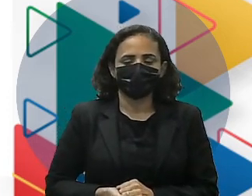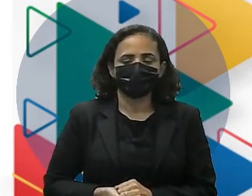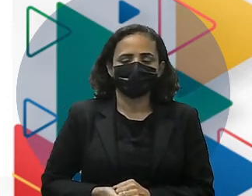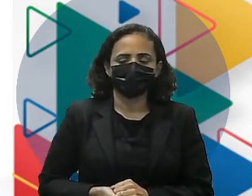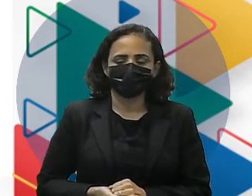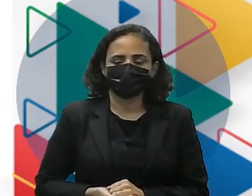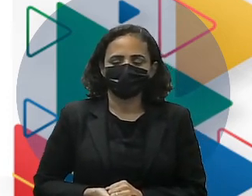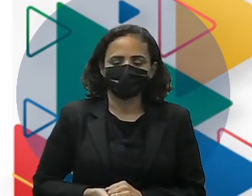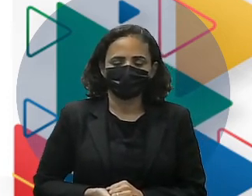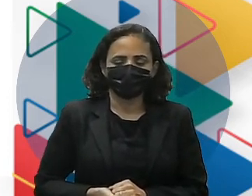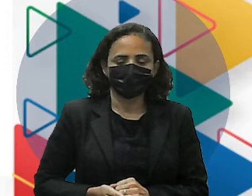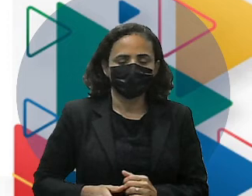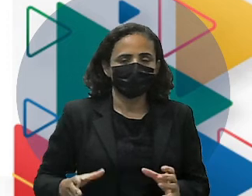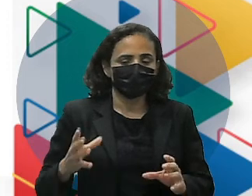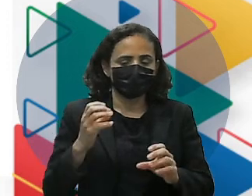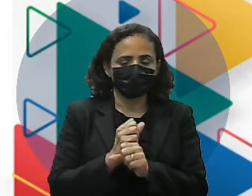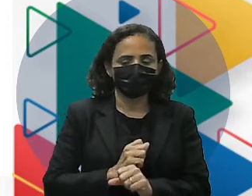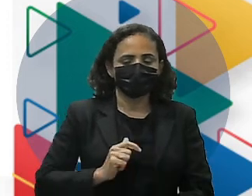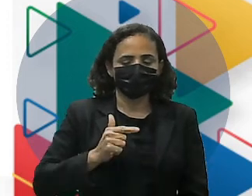gente 210.